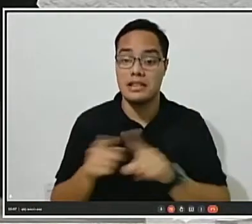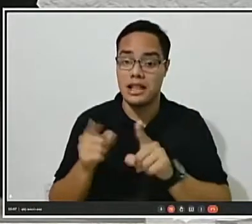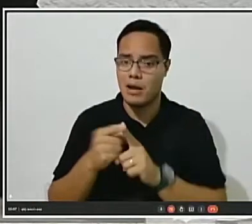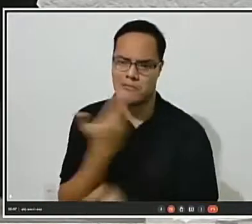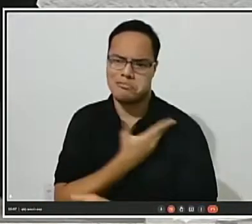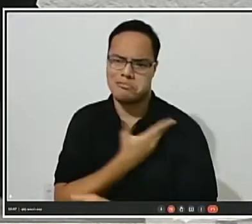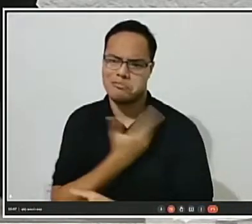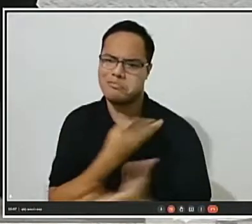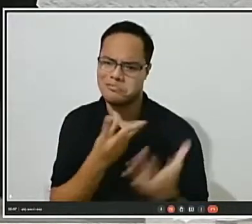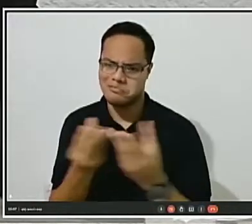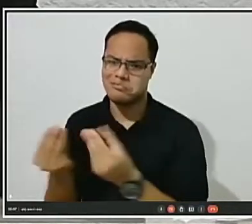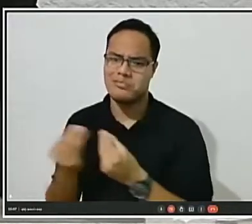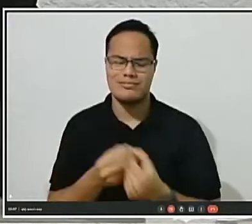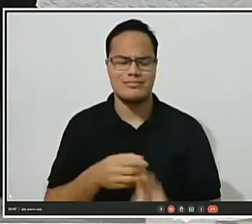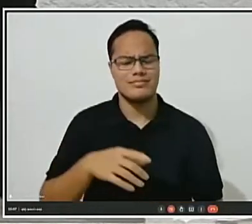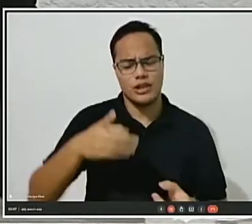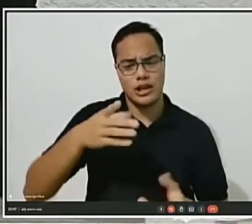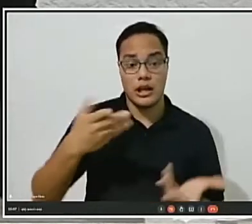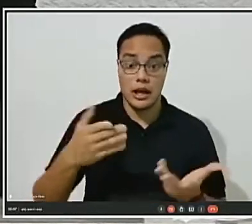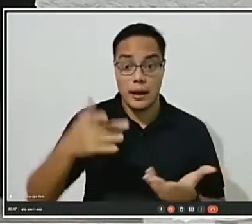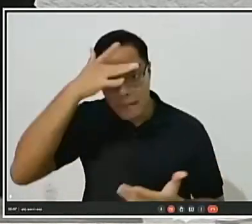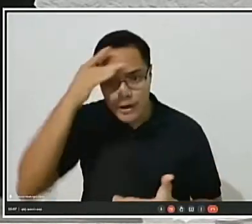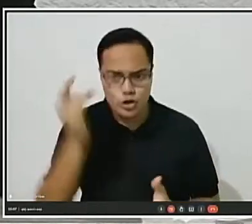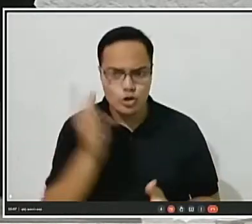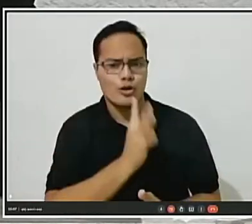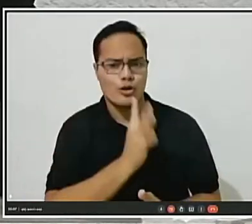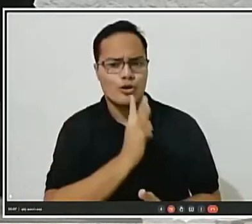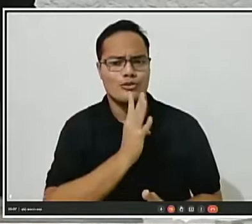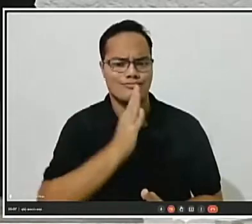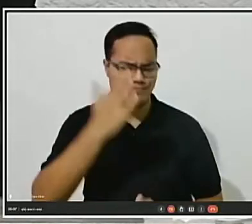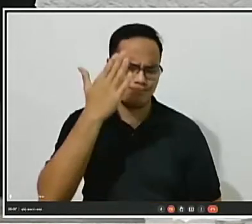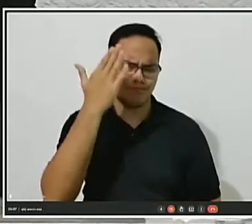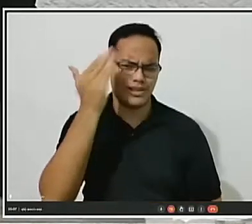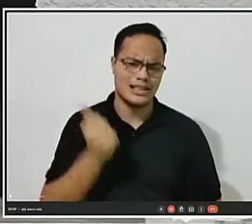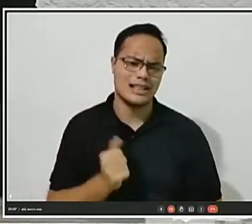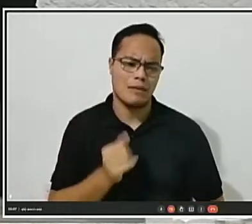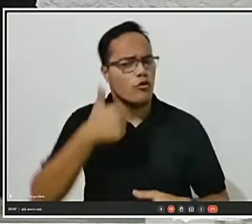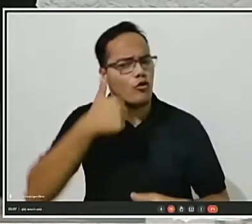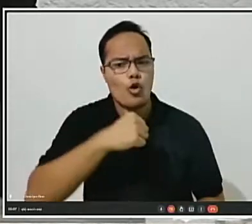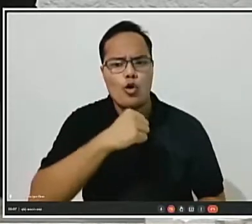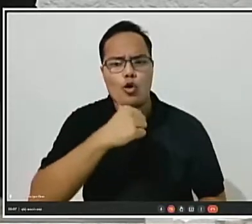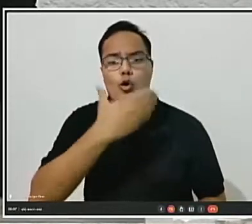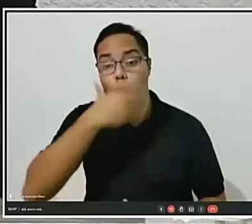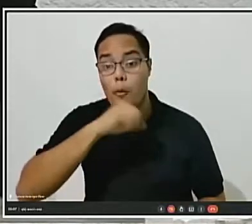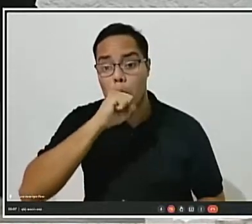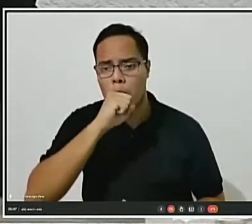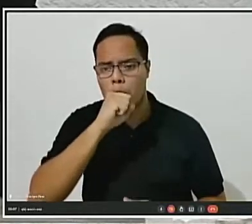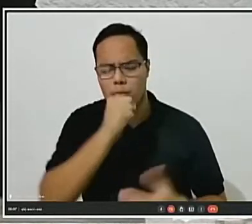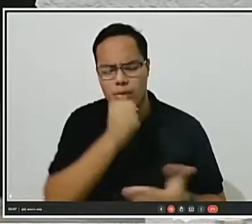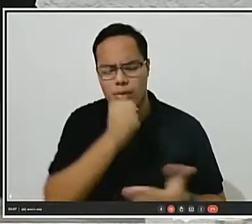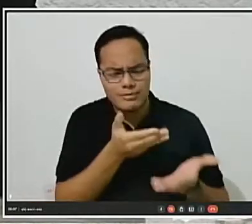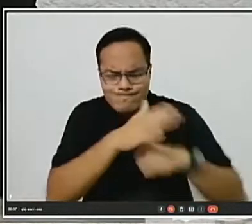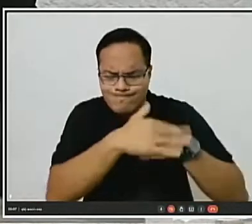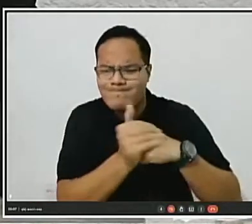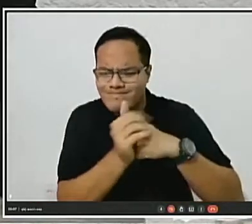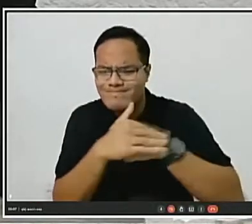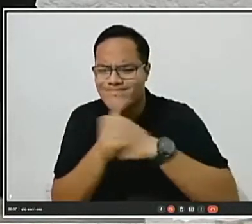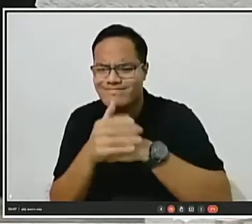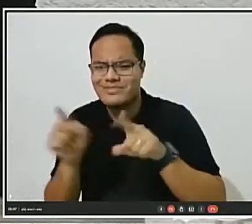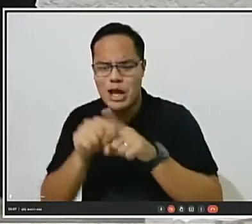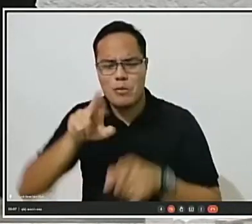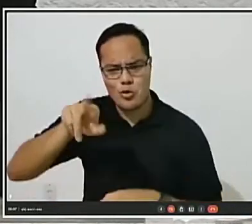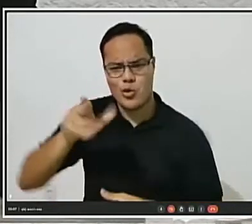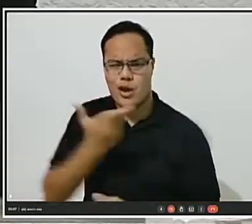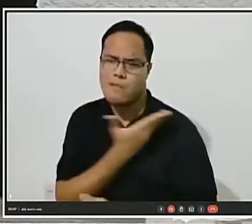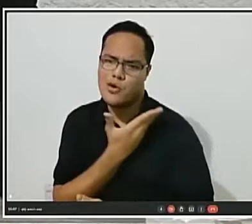sabem que foi um pai afetuoso com suas princesas Isabela e Natália, um irmão companheiro, um filho dedicado e